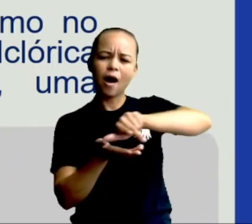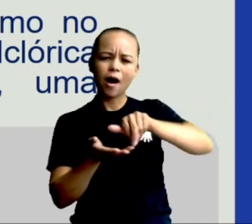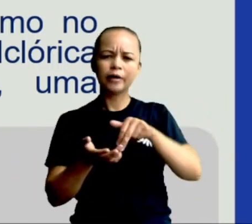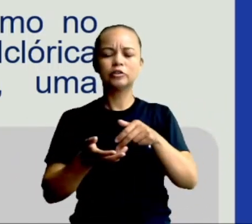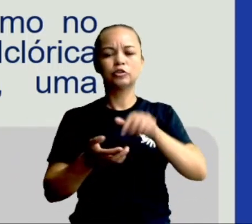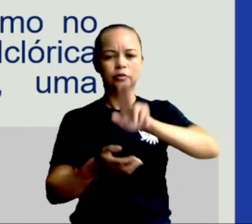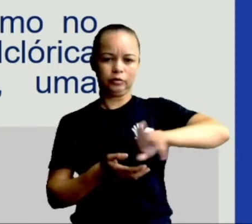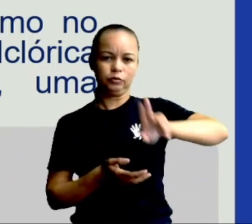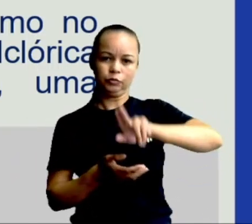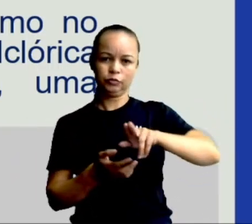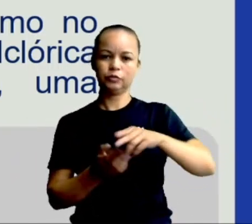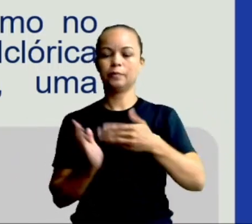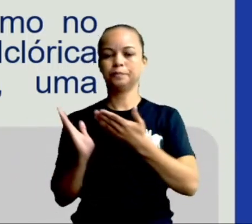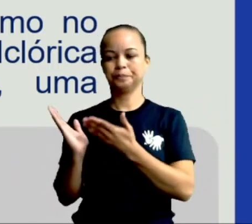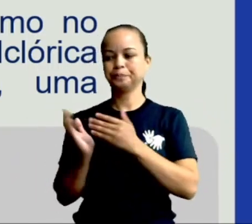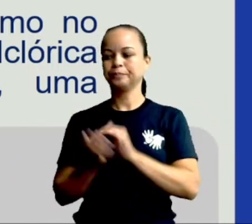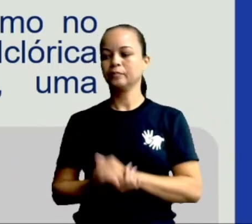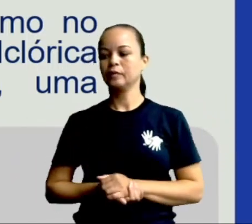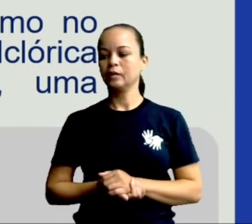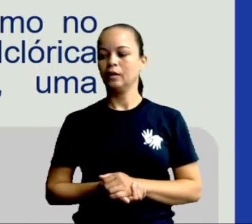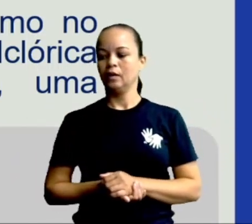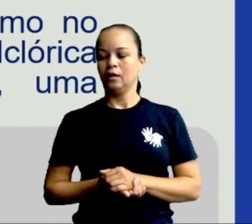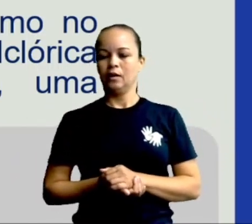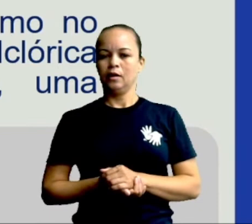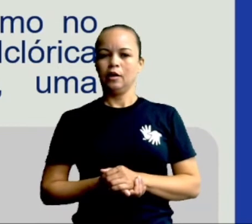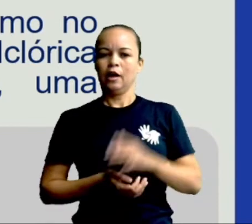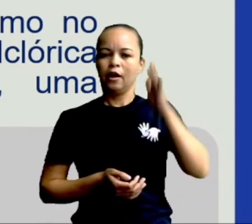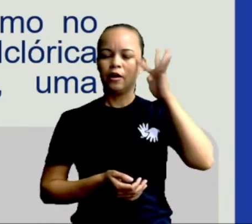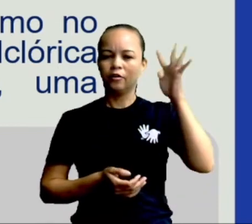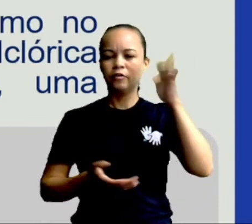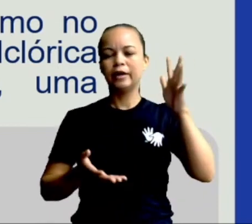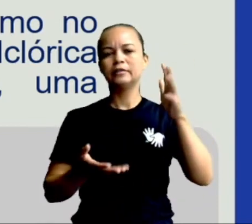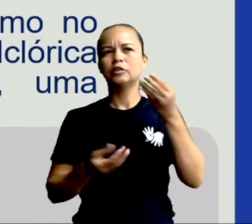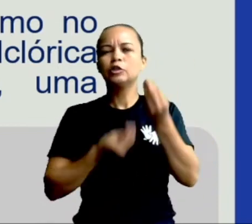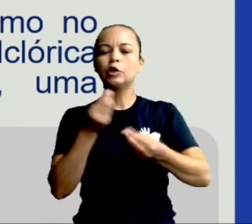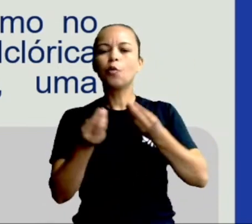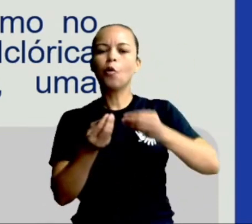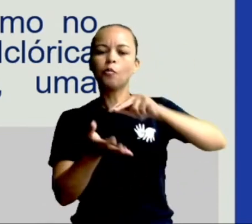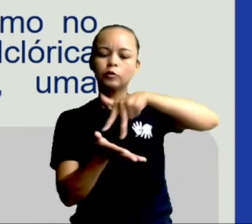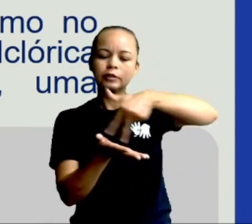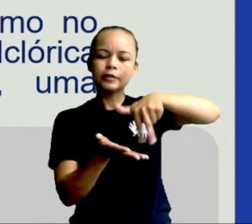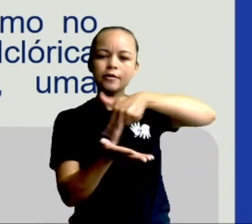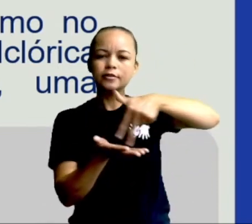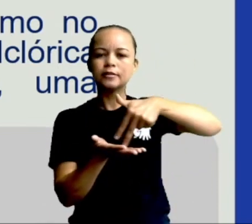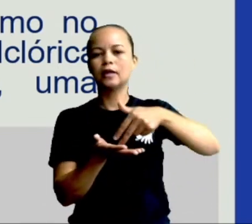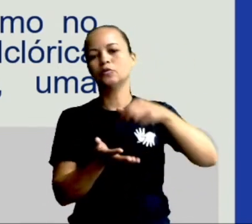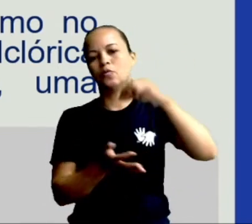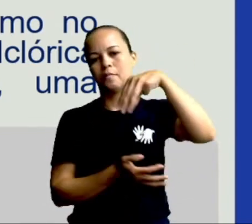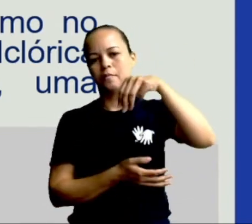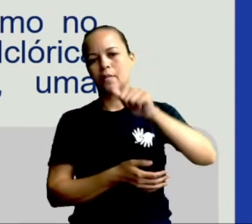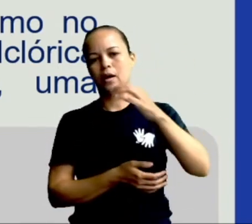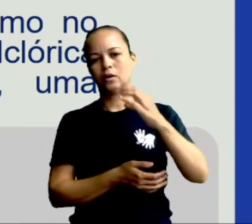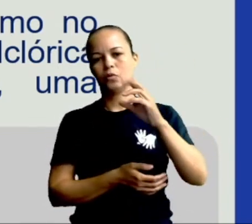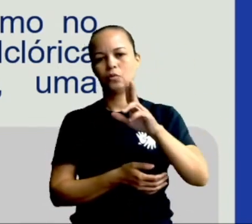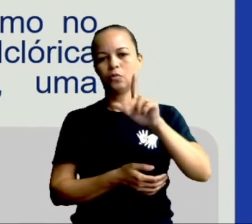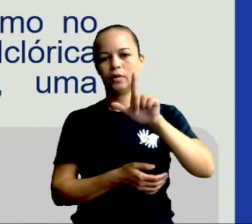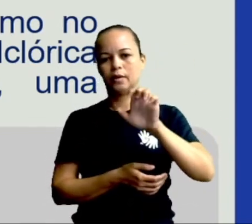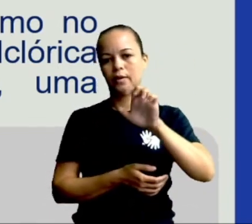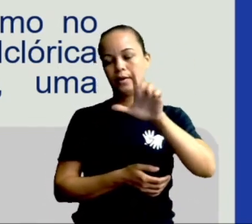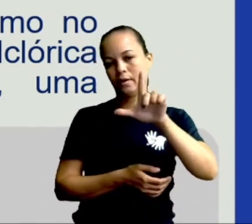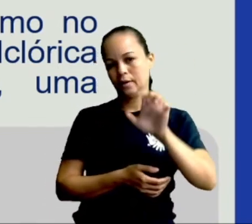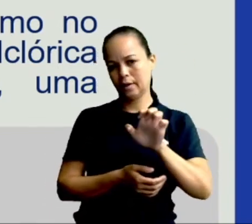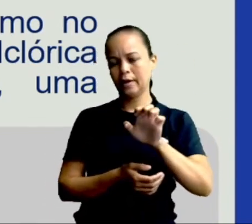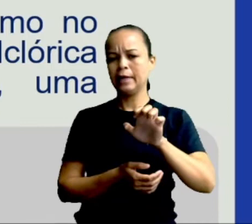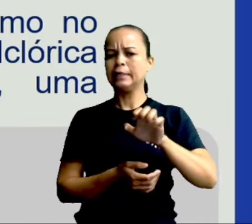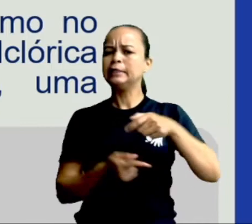e o tambor. Refletem nas formas de dançar, como no caso do maculelê, uma dança folclórica brasileira, e do samba